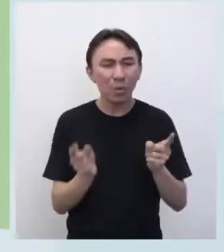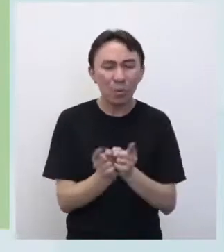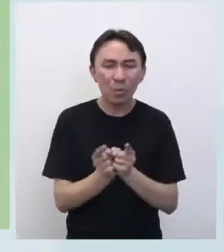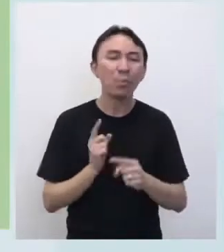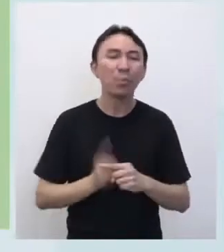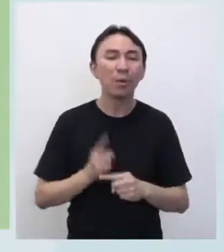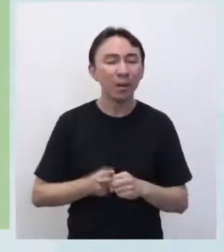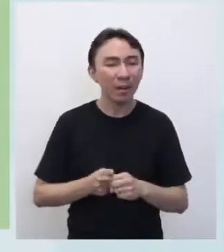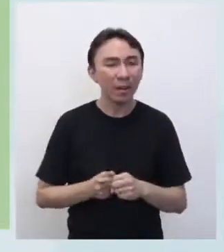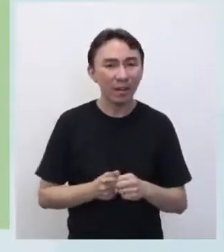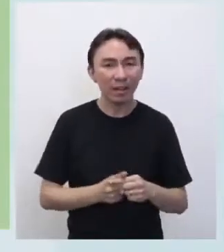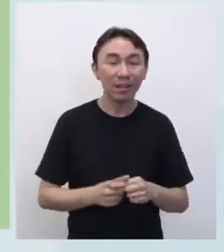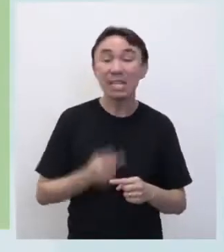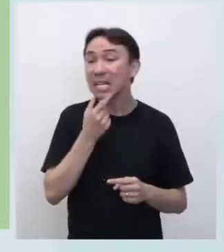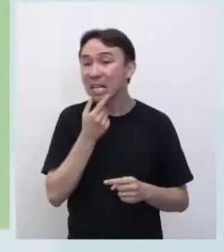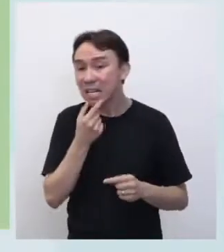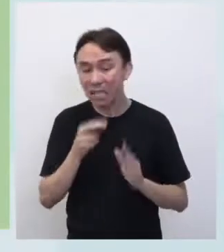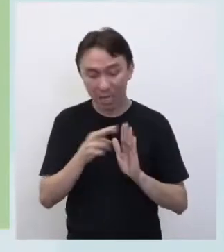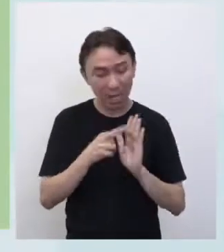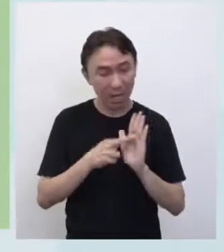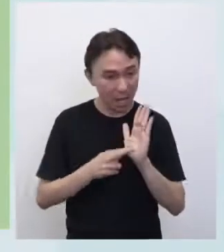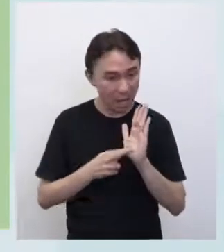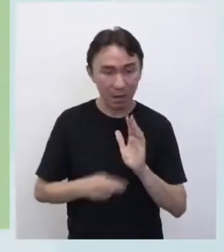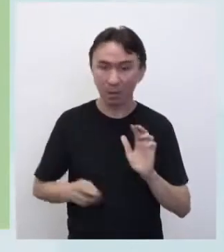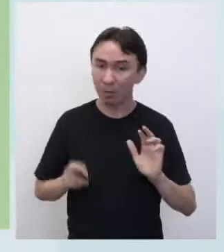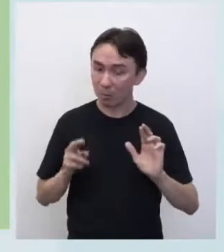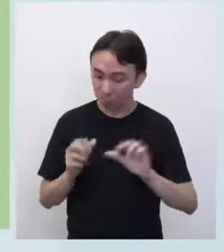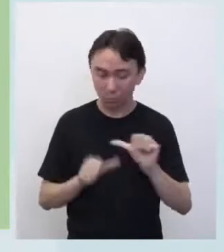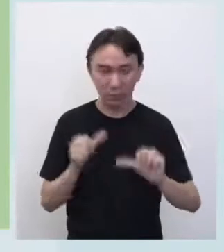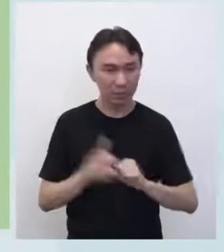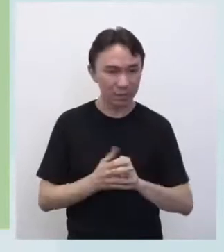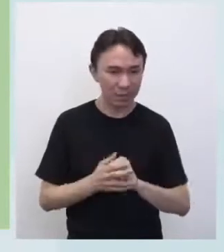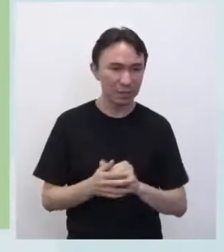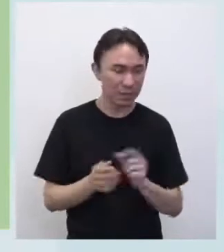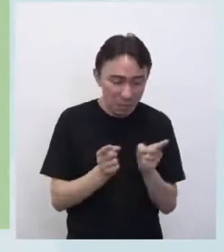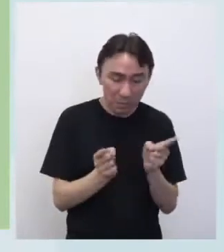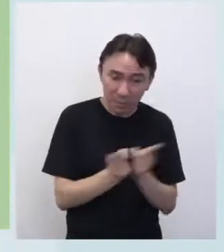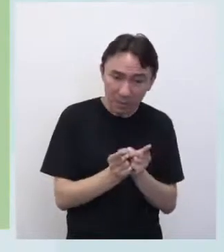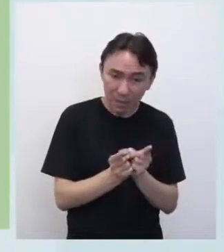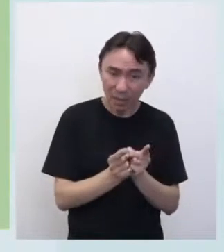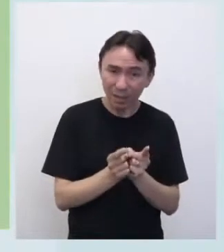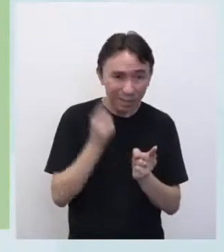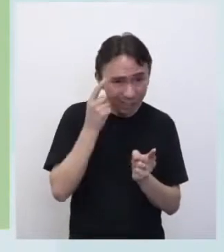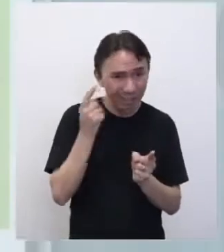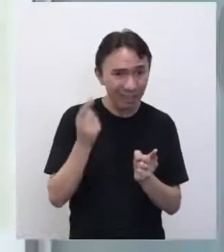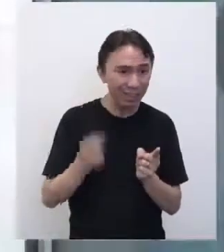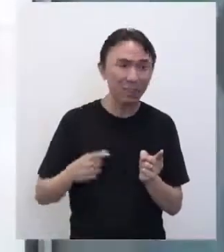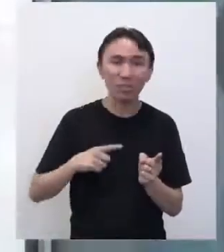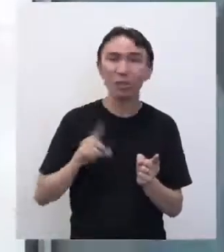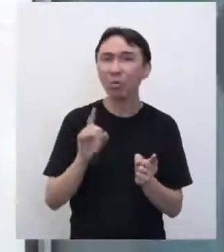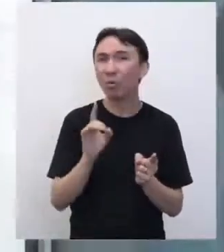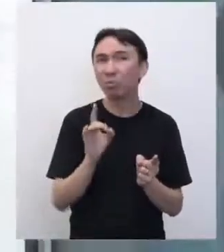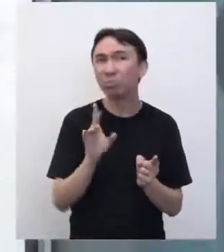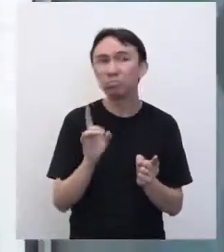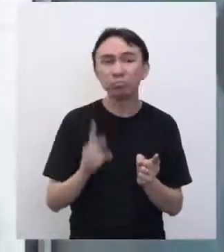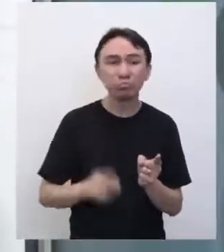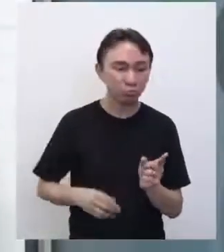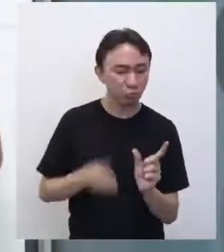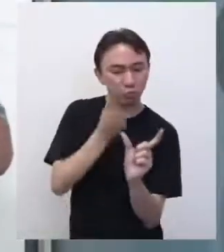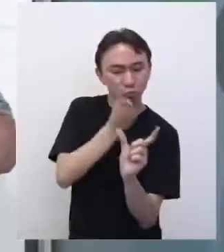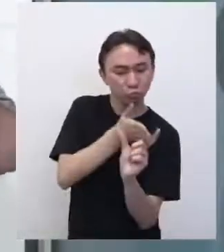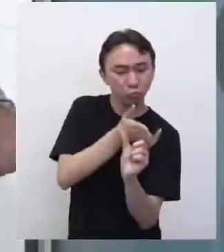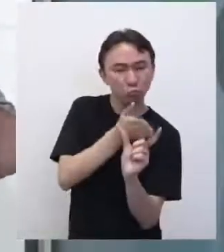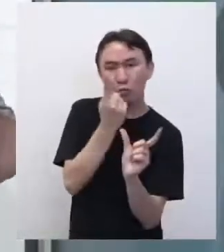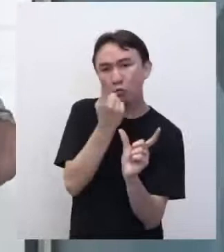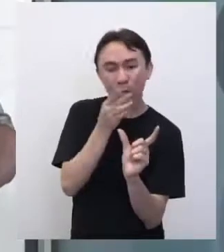em inglês a regra vai mudar. Quando o adjetivo for curto, ou seja, ele é pequenininho, uma palavra pequena, que vai ter lá uma sílaba, às vezes 2, ok? E